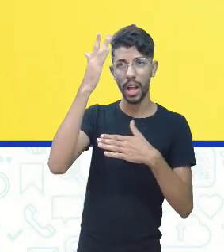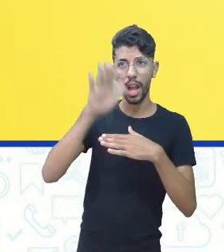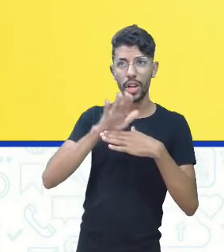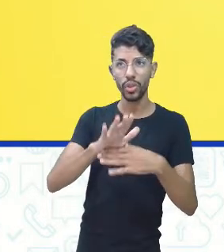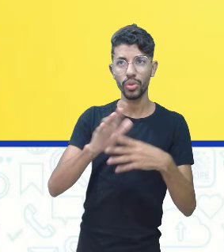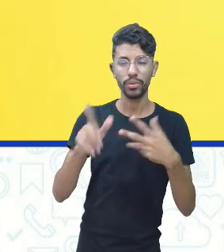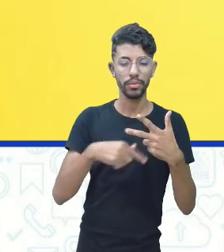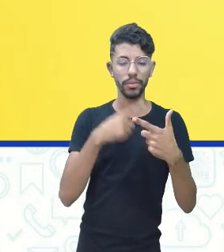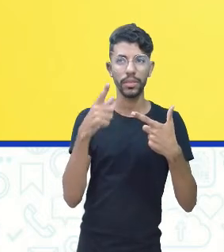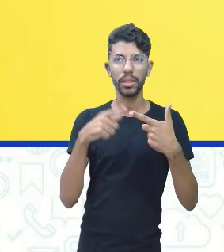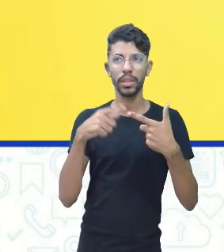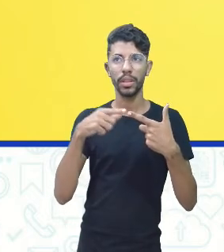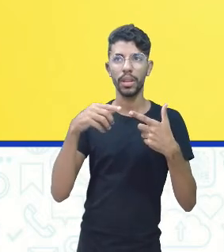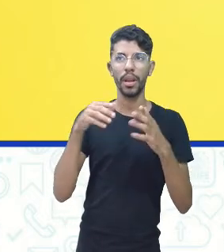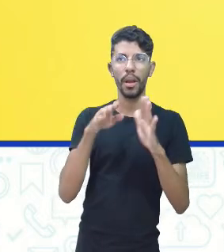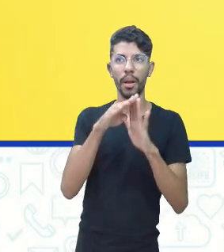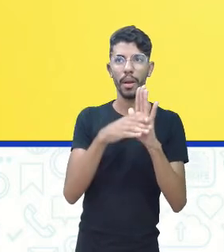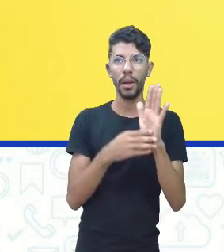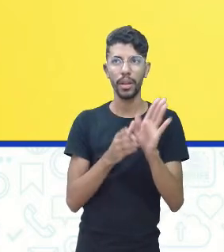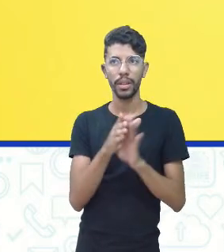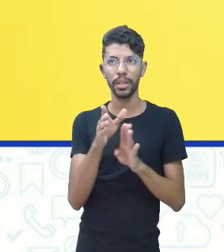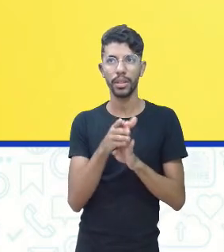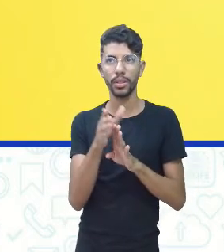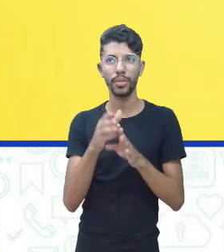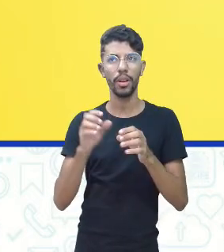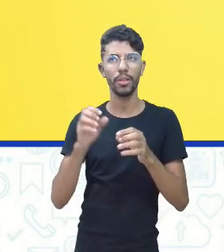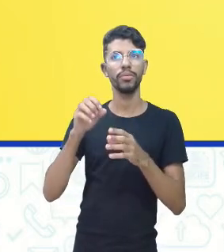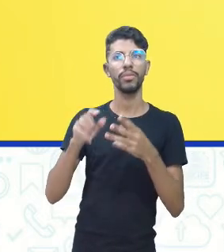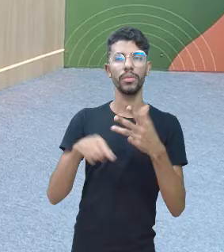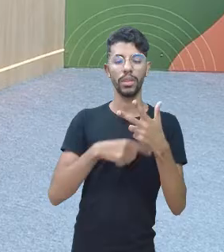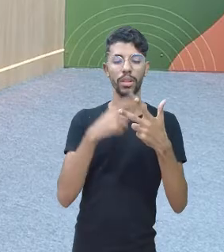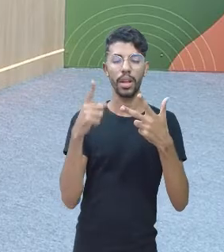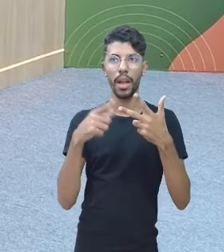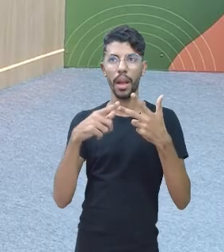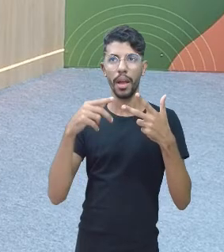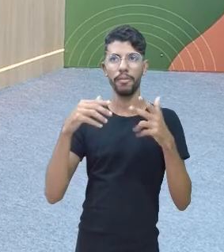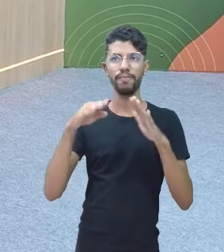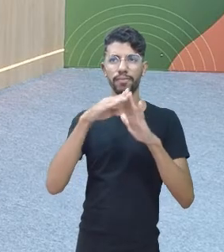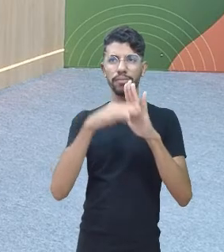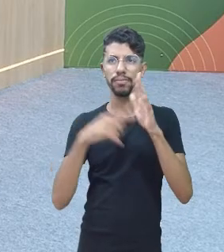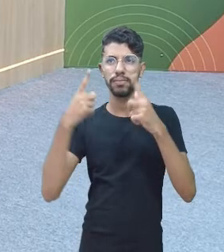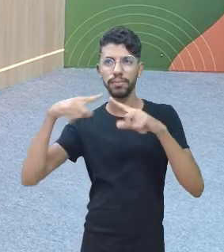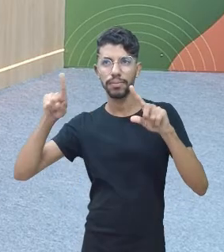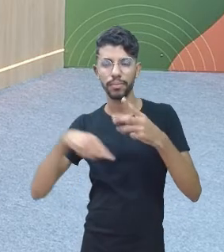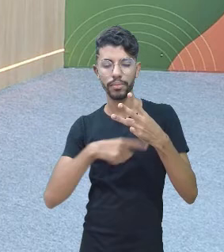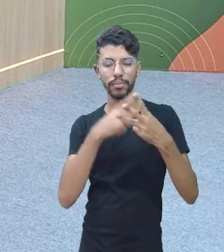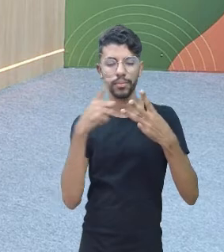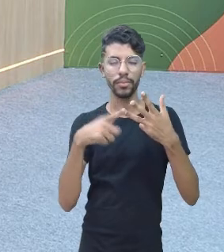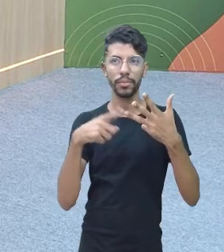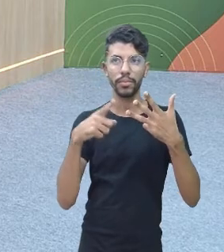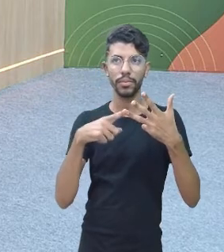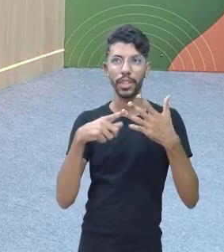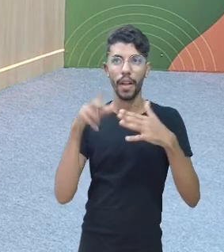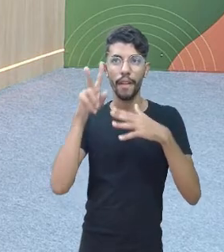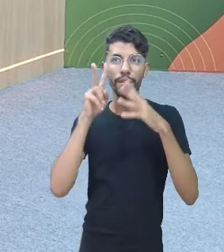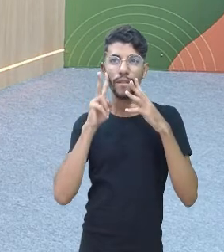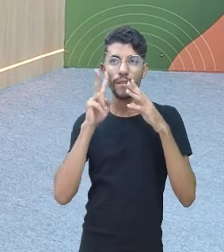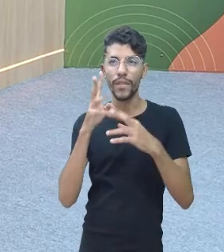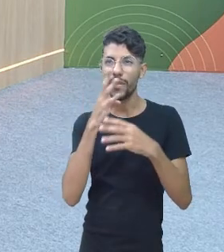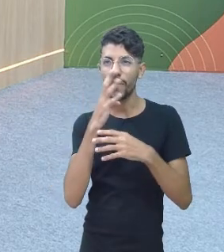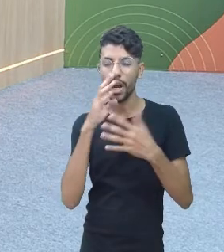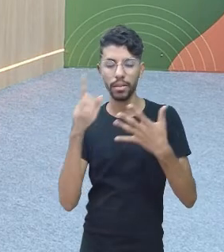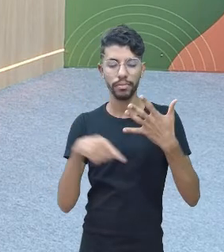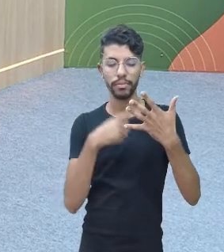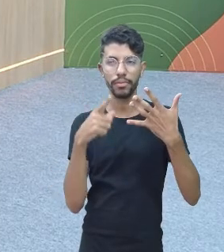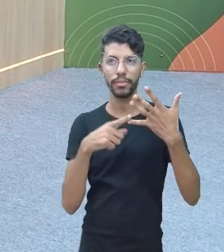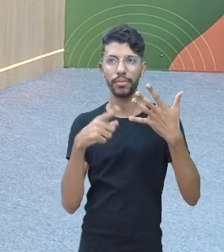É um streaming ou é um upload? Qual dessas opções aqui melhor caracteriza os tutoriais que a gente viu hoje? Qual